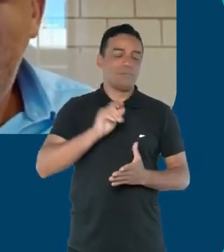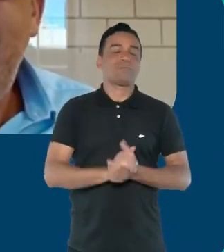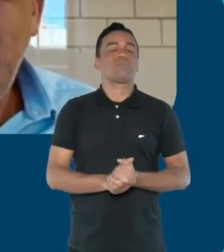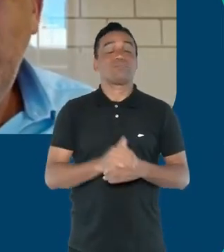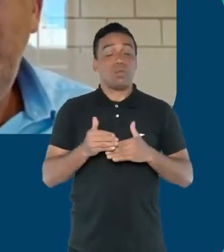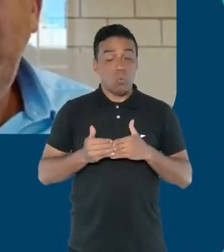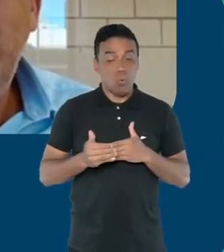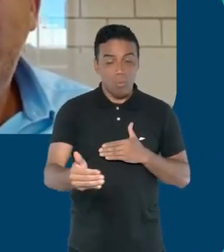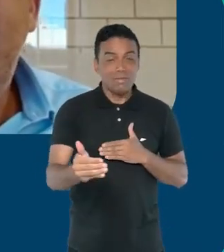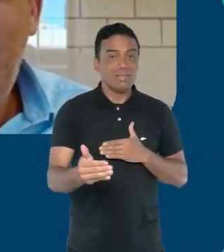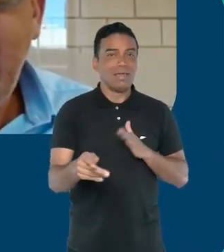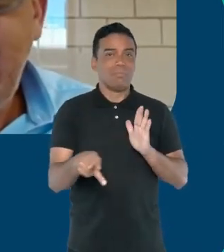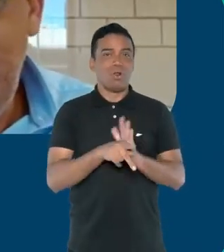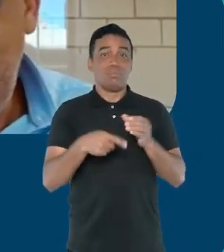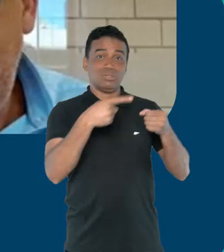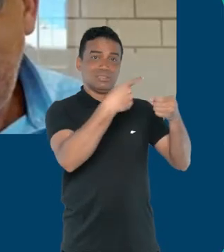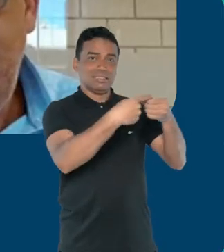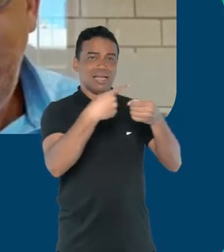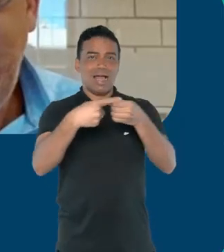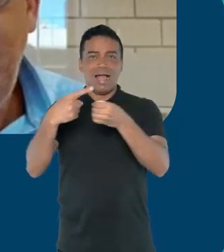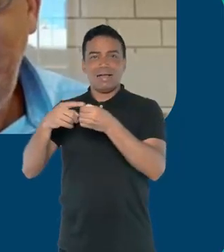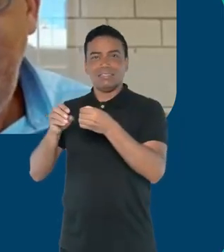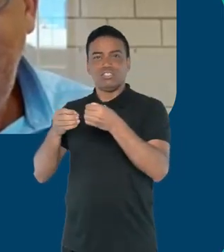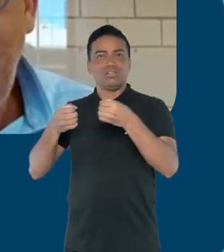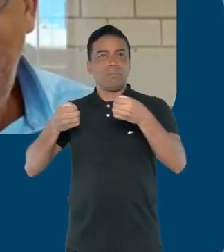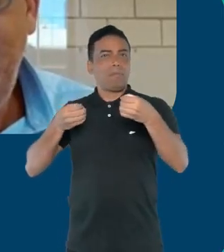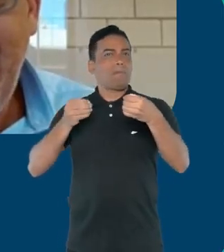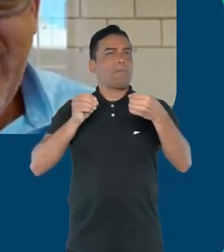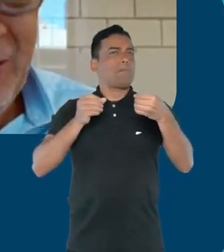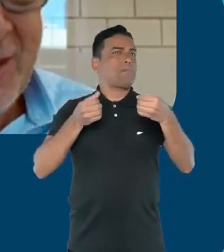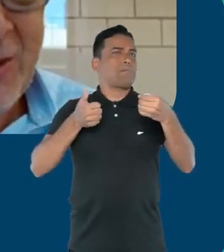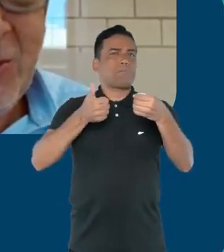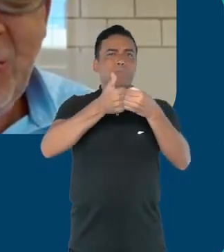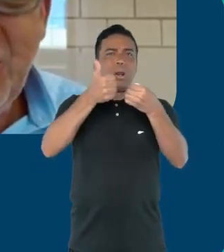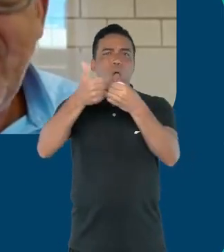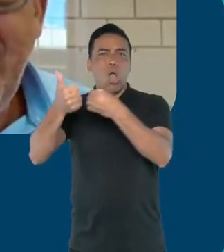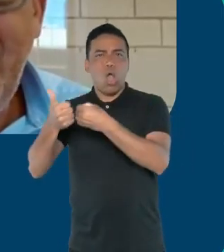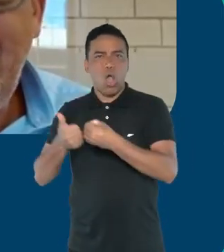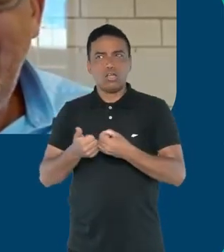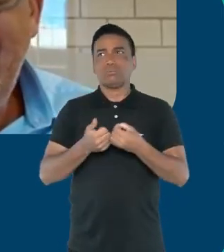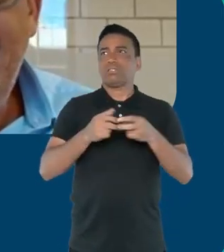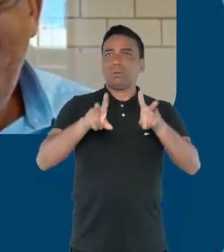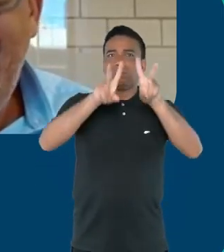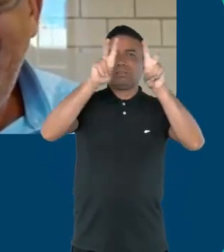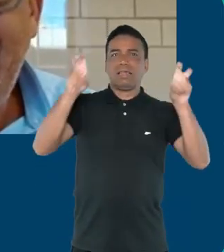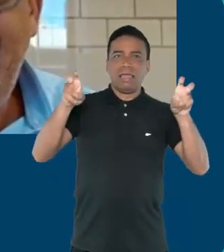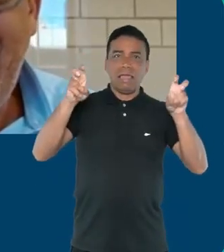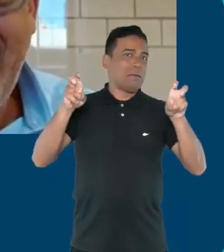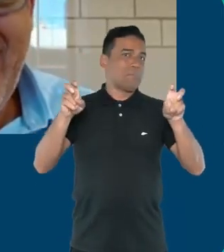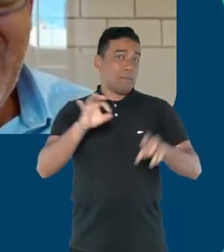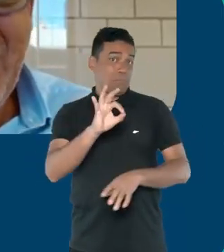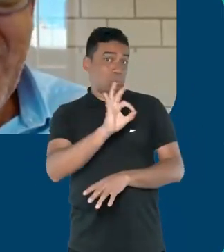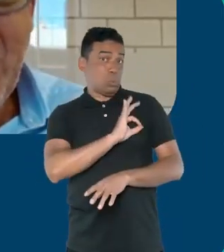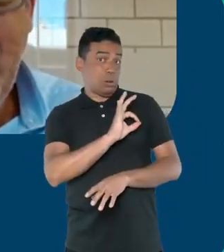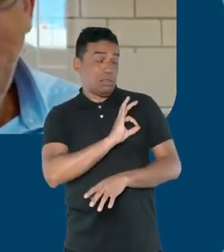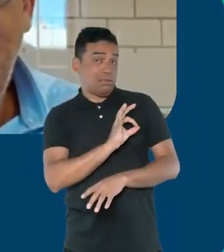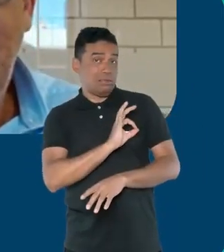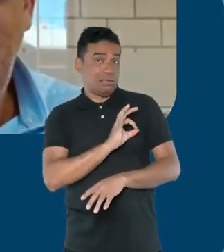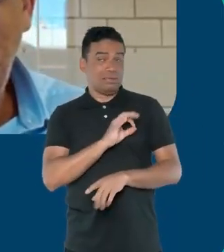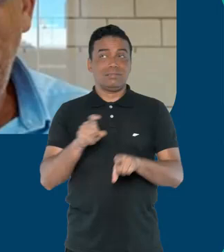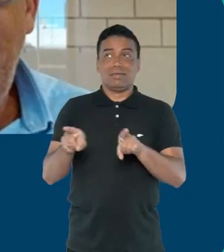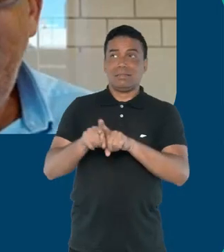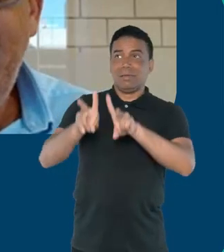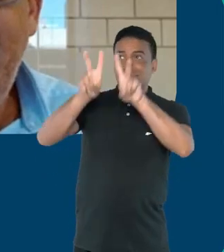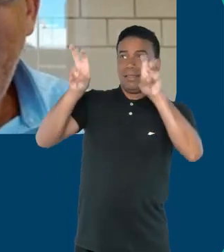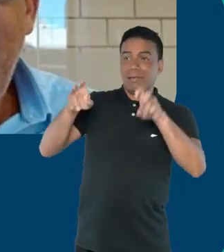de tom grisalho. Possui barba de mesmo tom. Ele traja camiseta de botões de tons beges. Seu fundo é composto por